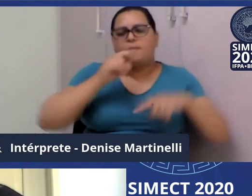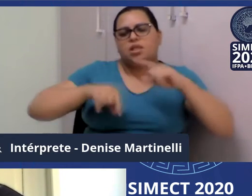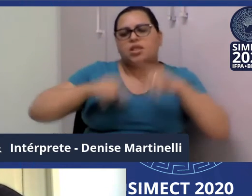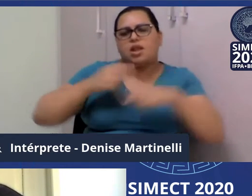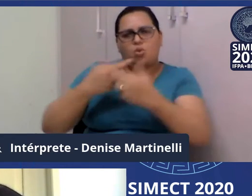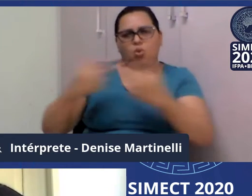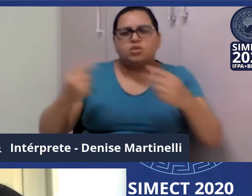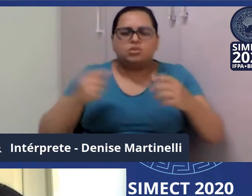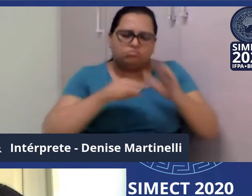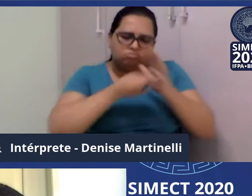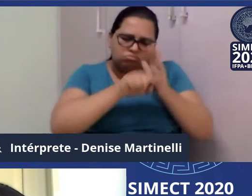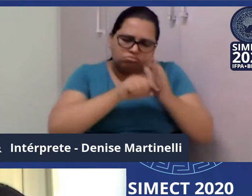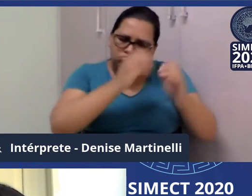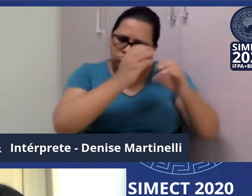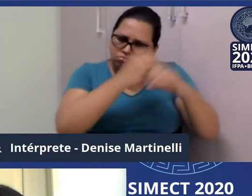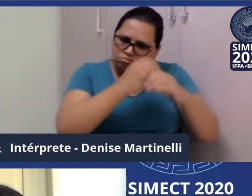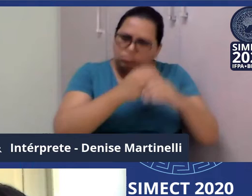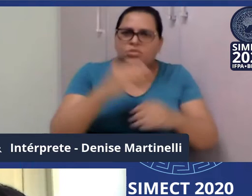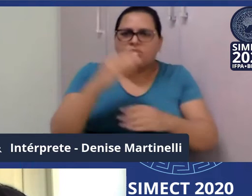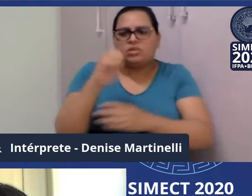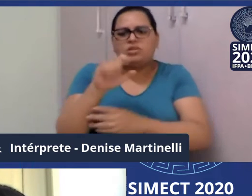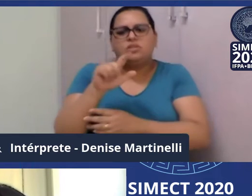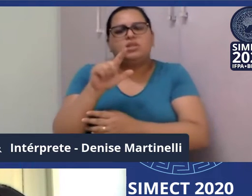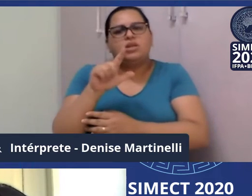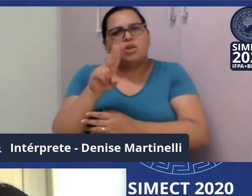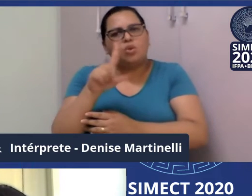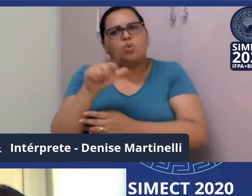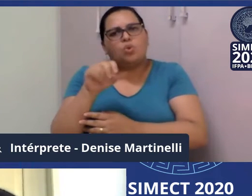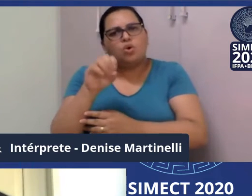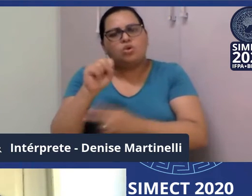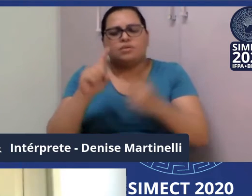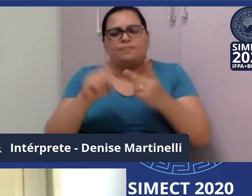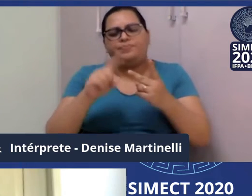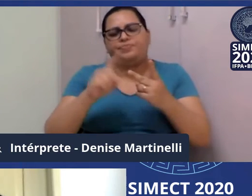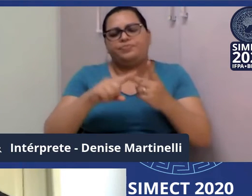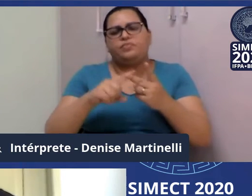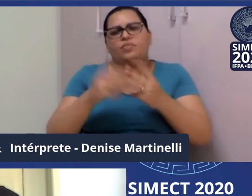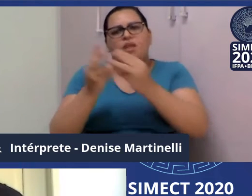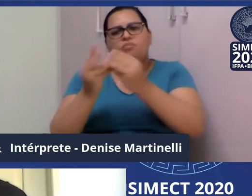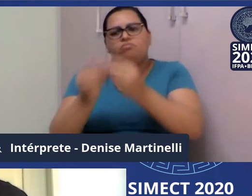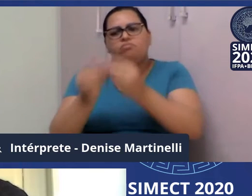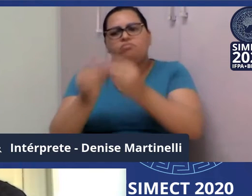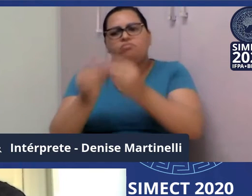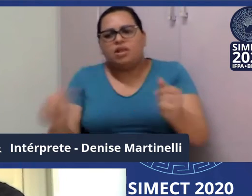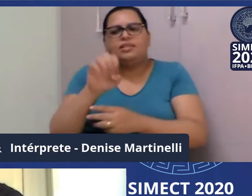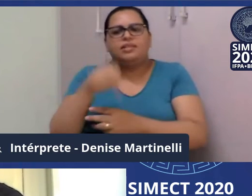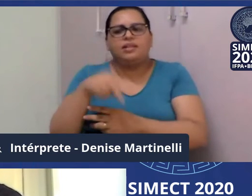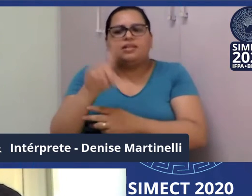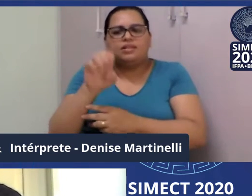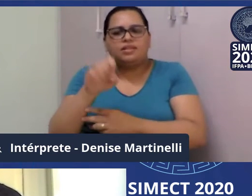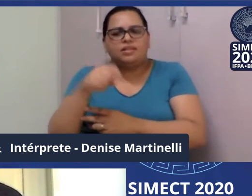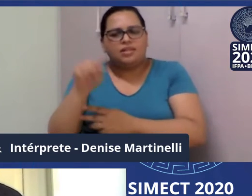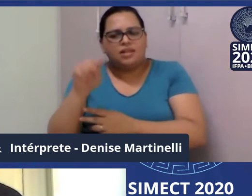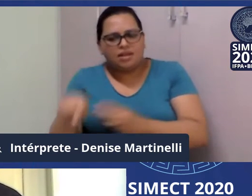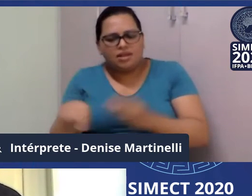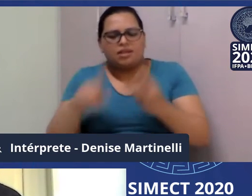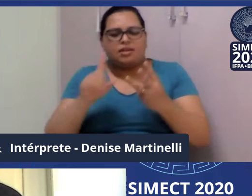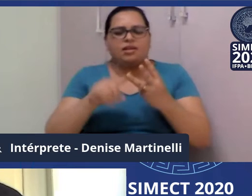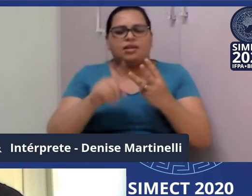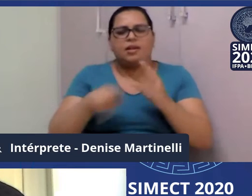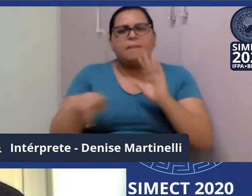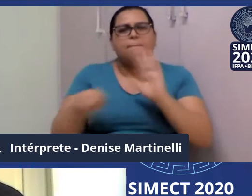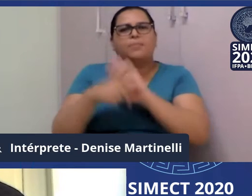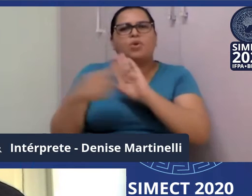exemplo, bagaço de dendê, restos da fábrica da Natura. Se ele come essa celulose, é uma coisa que pode ser usada como